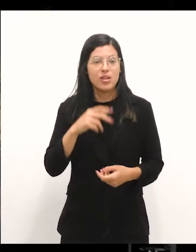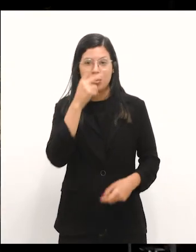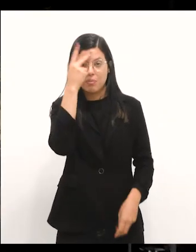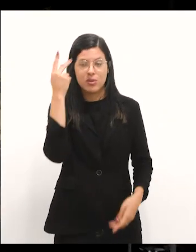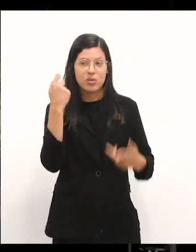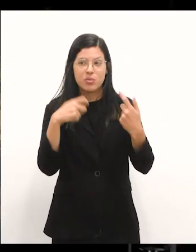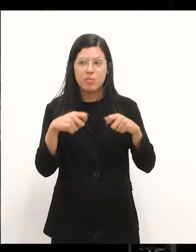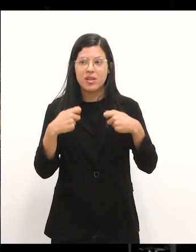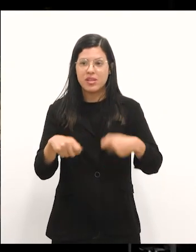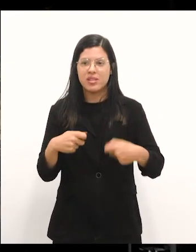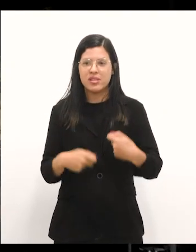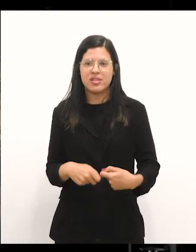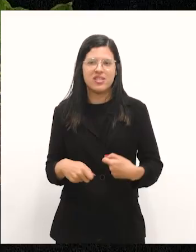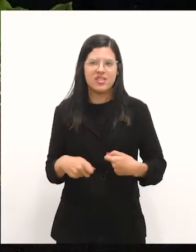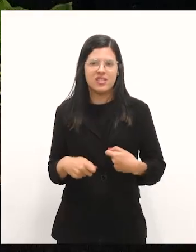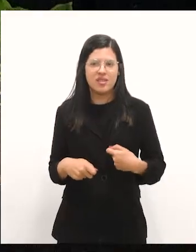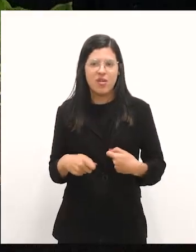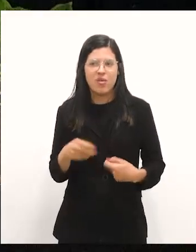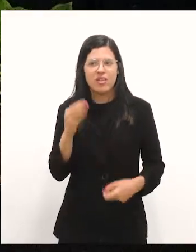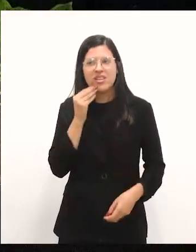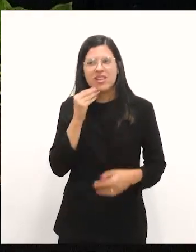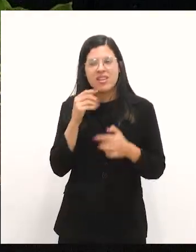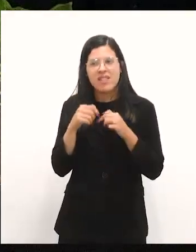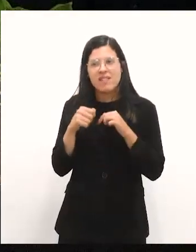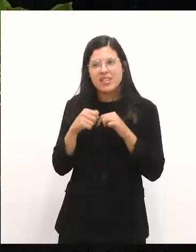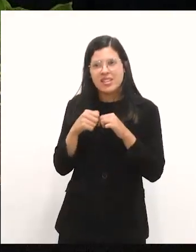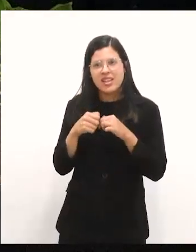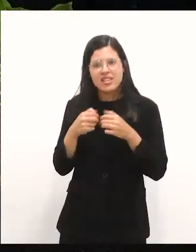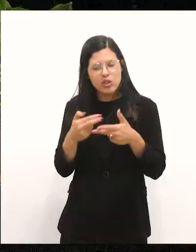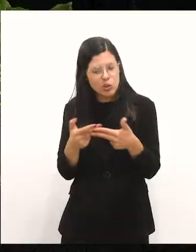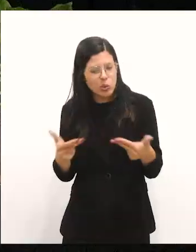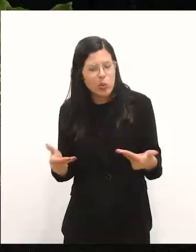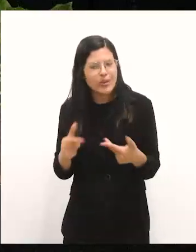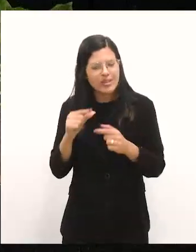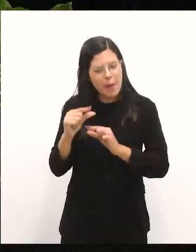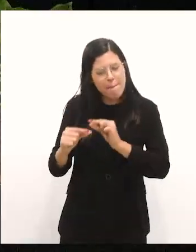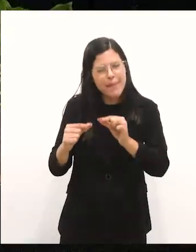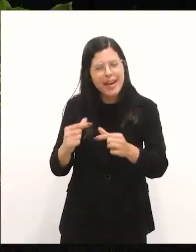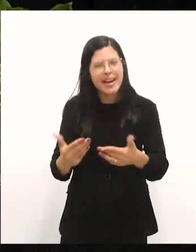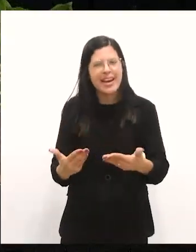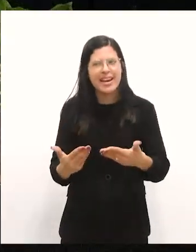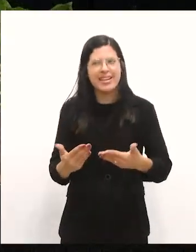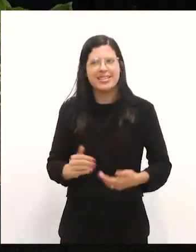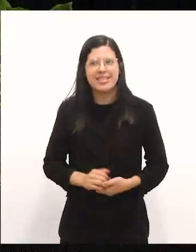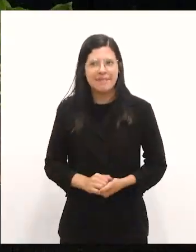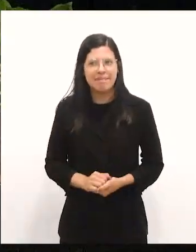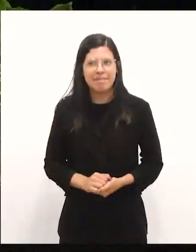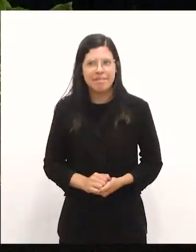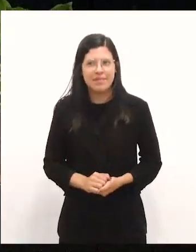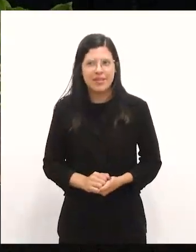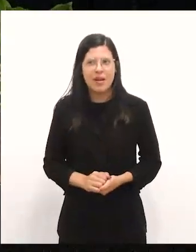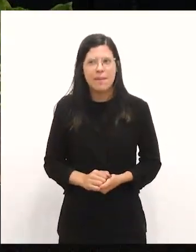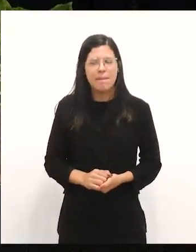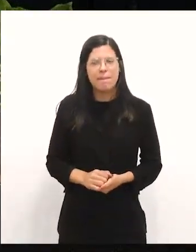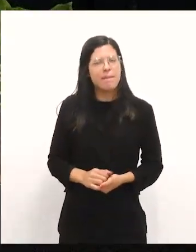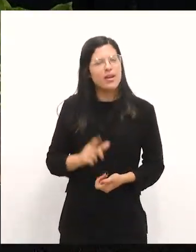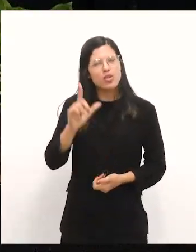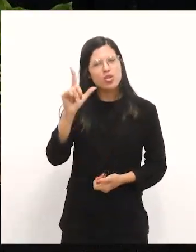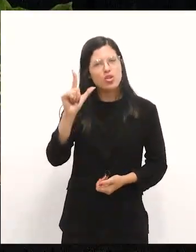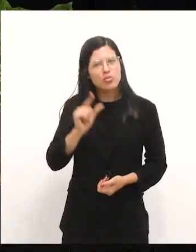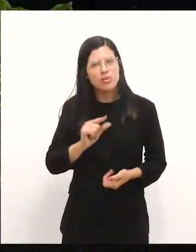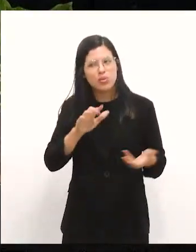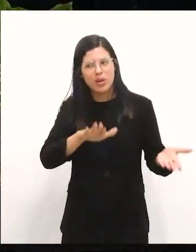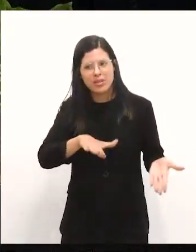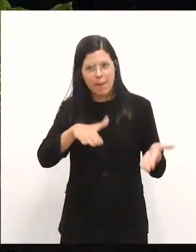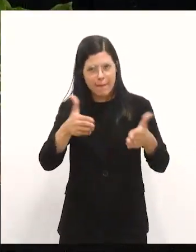as pessoas têm que buscar fazer essas pequenas coisas para amenizar essa